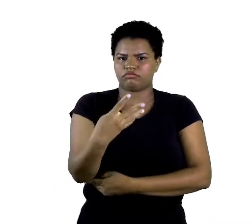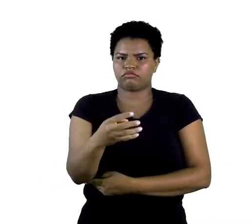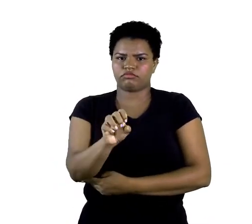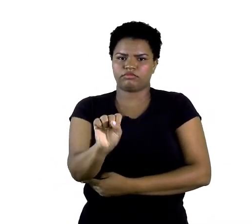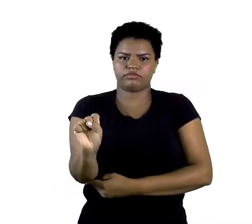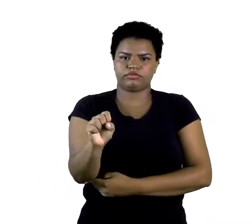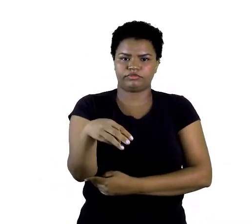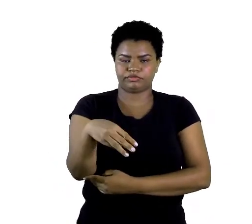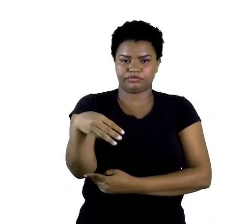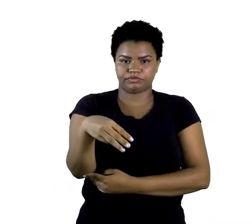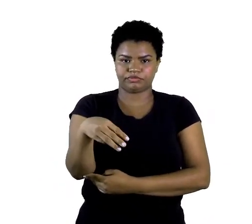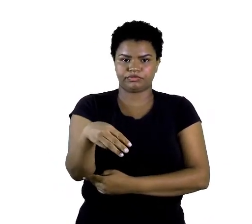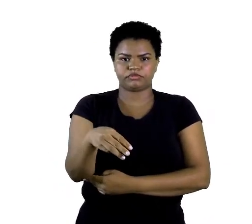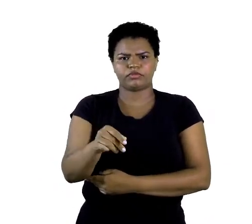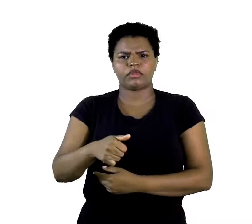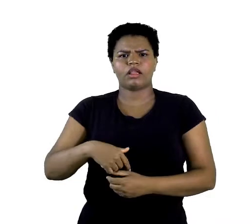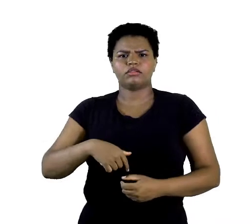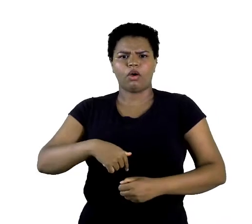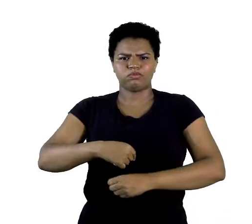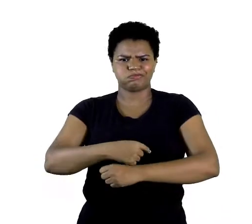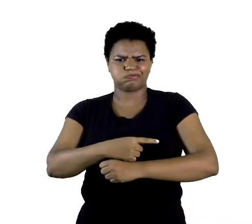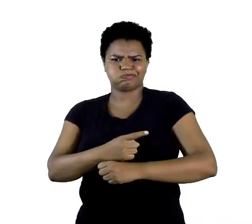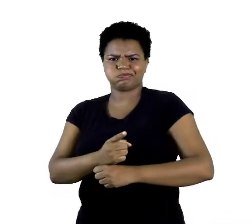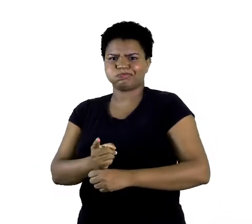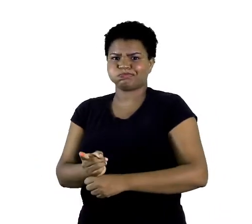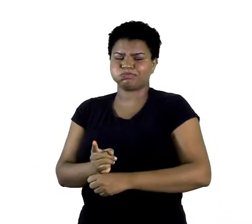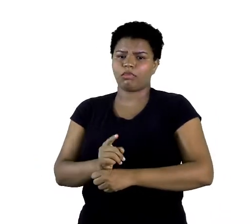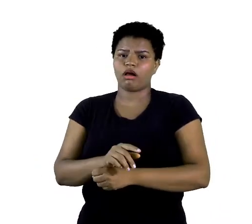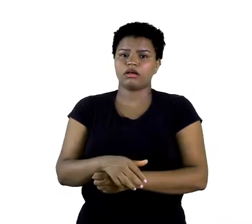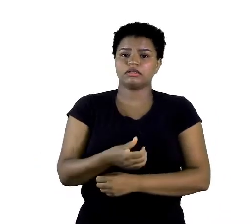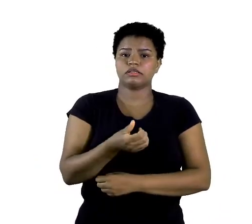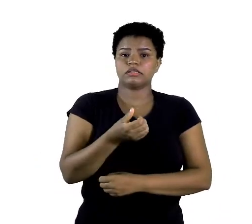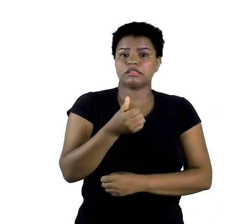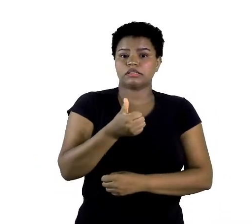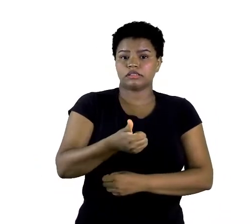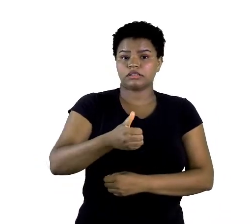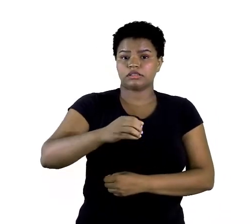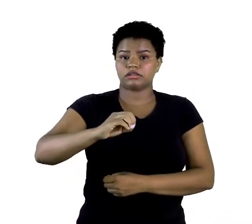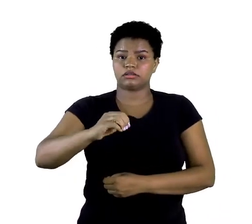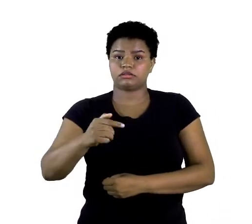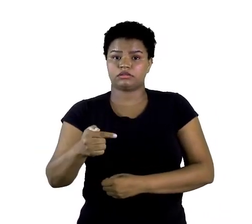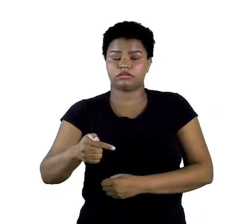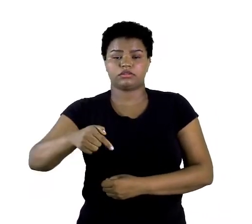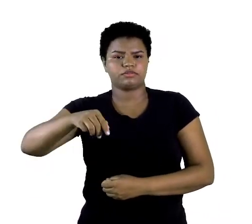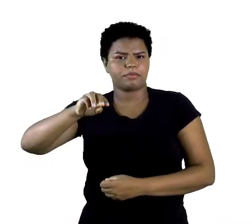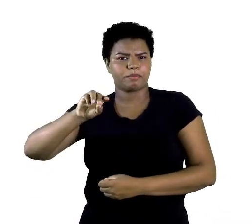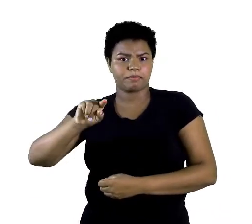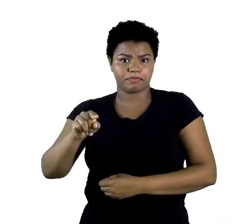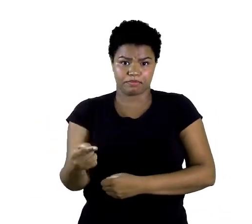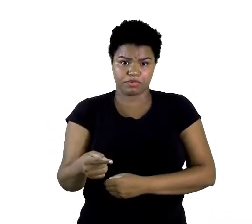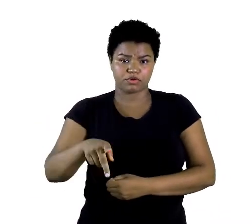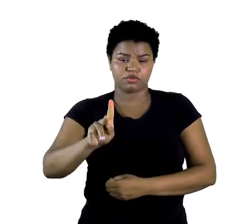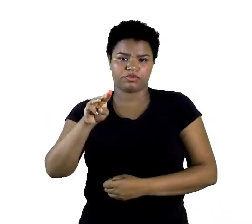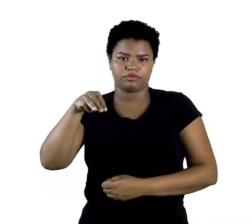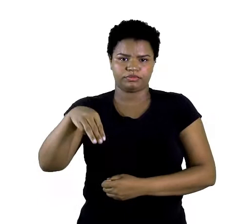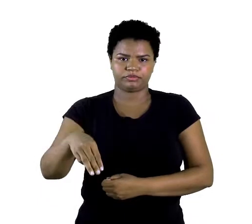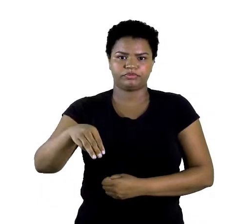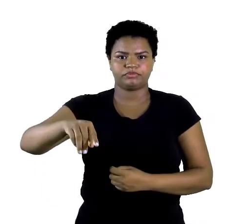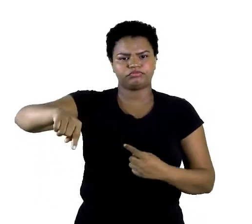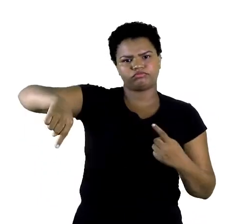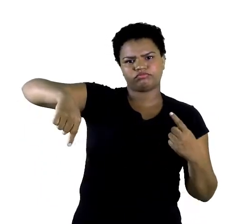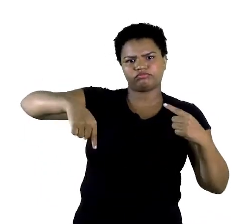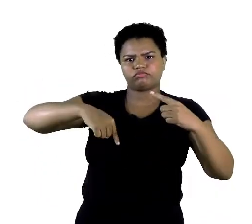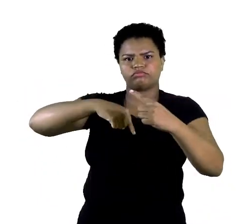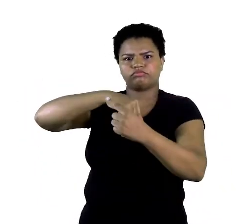A velocidade média é de aproximadamente 107 mil quilômetros. A translação é realizada